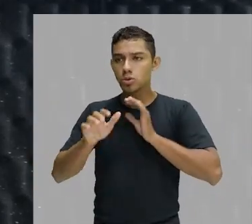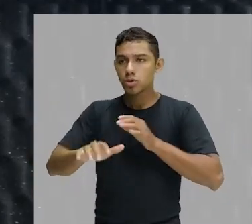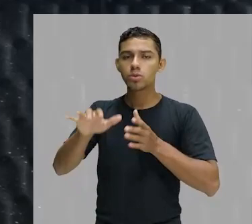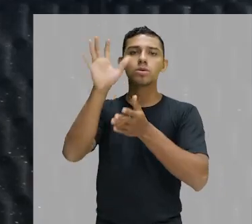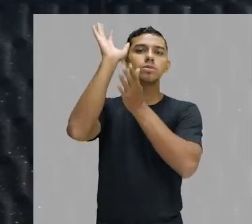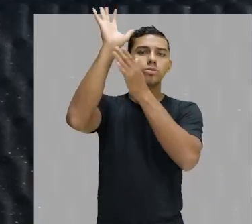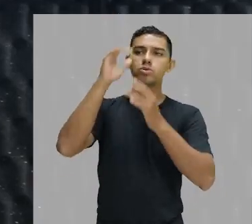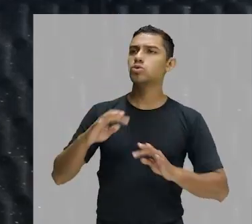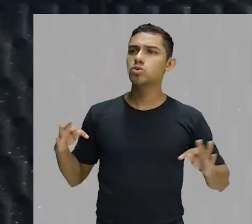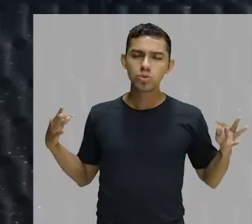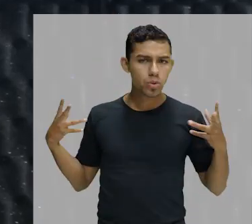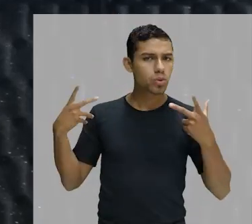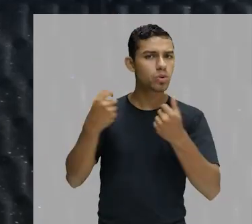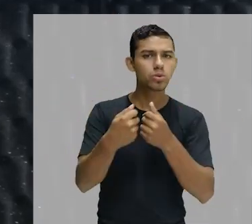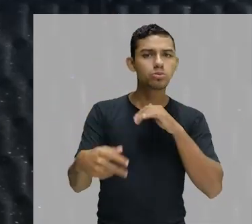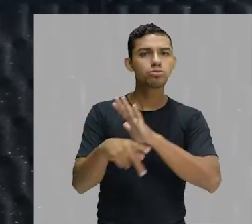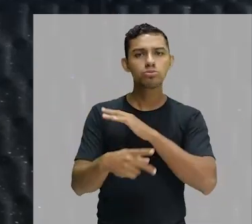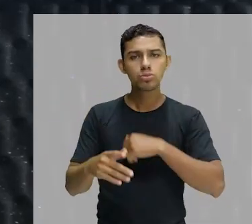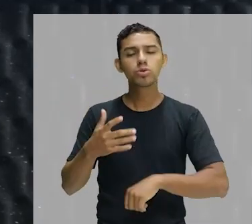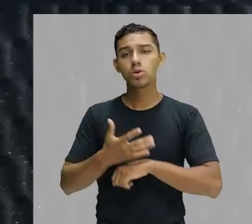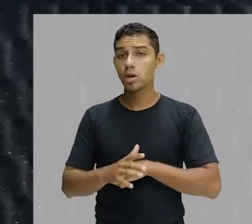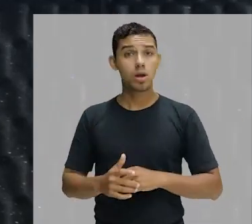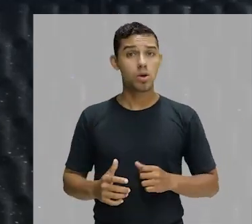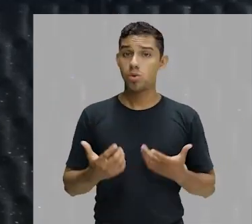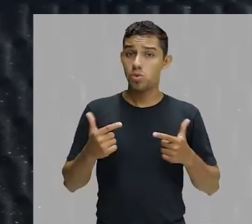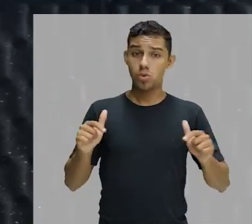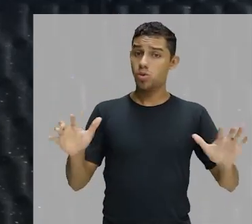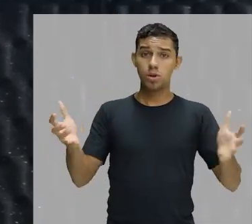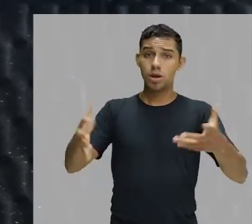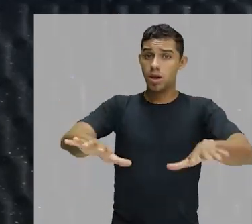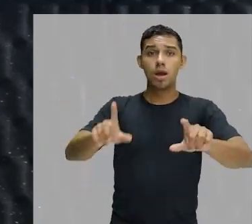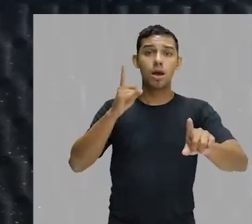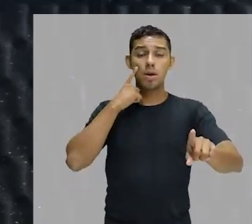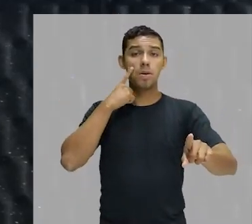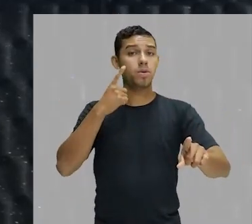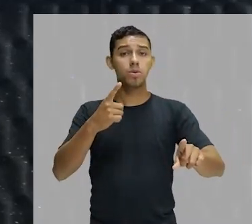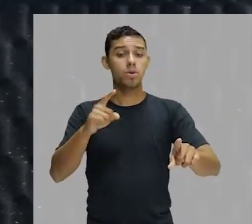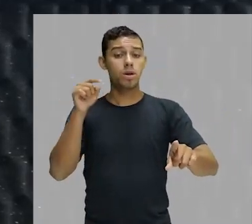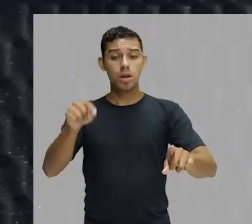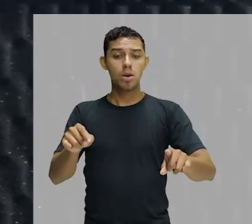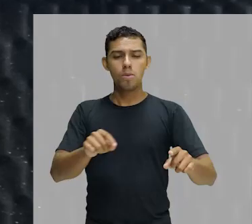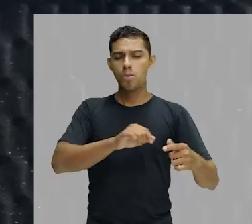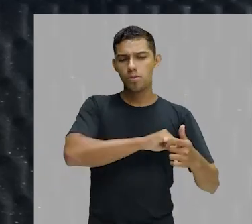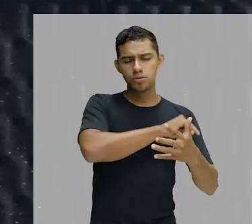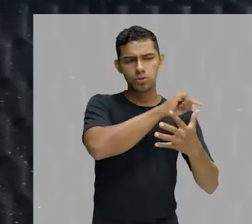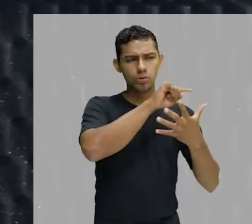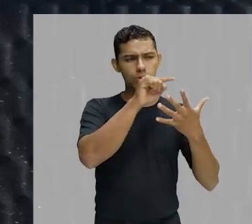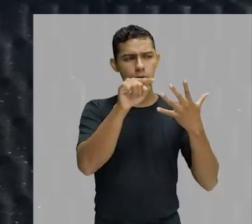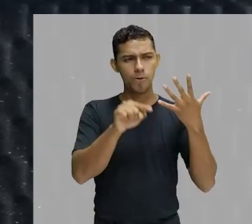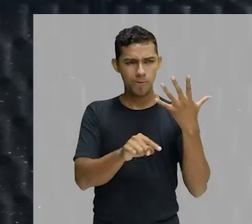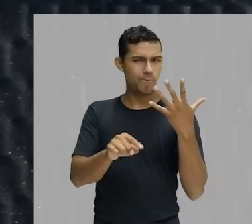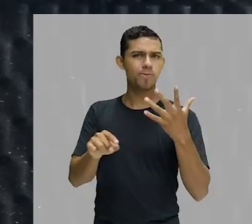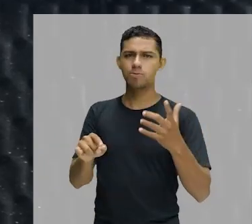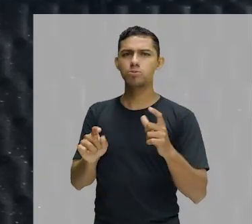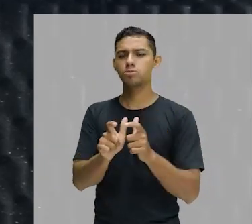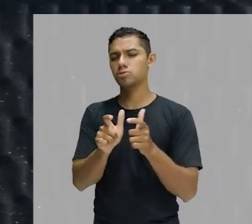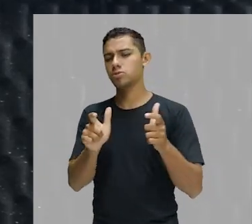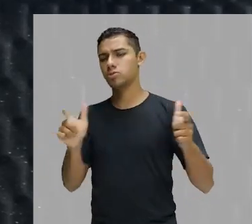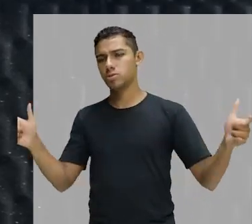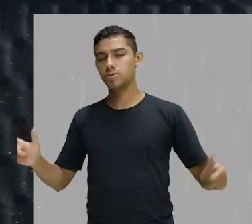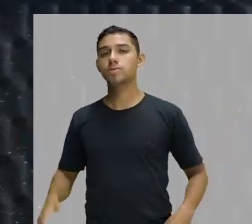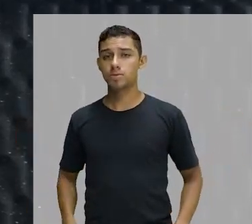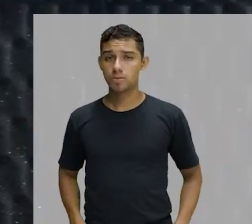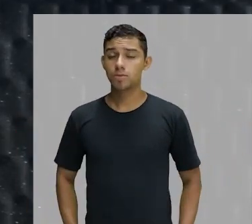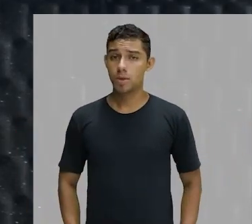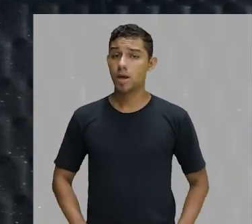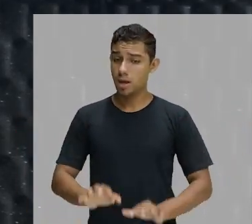com ele. Tudo isso é o quê? Porque eu não quero especializá-lo. Eu quero trazer para ele um repertório motor gigantesco. E é